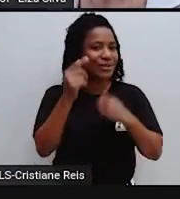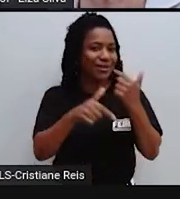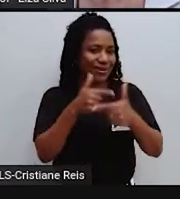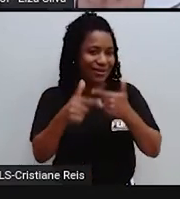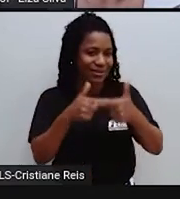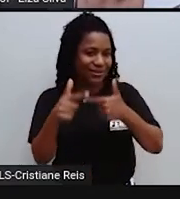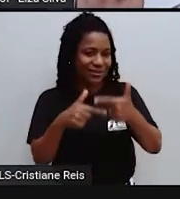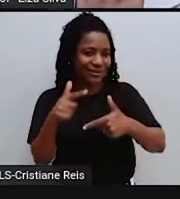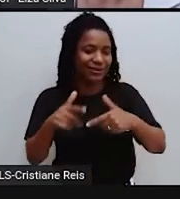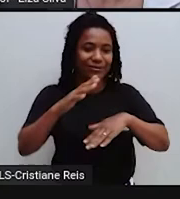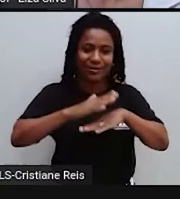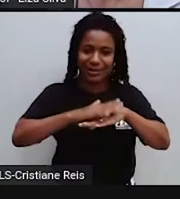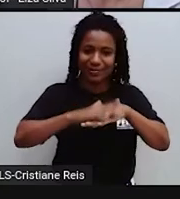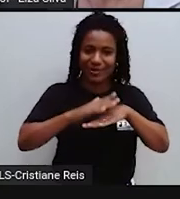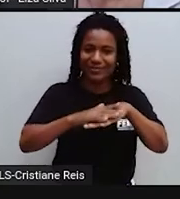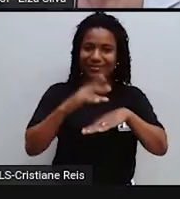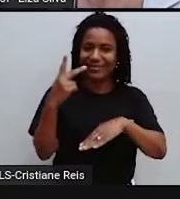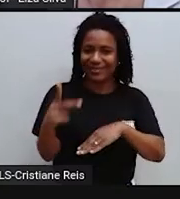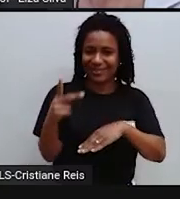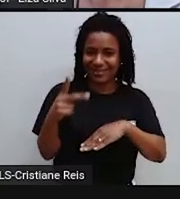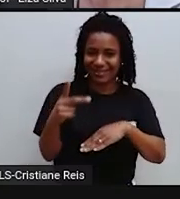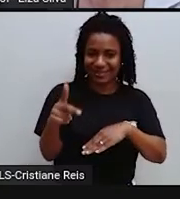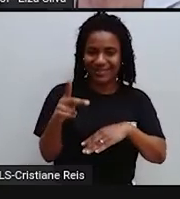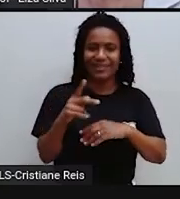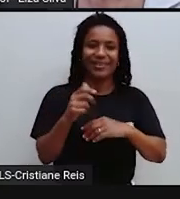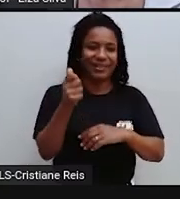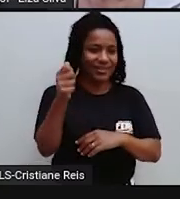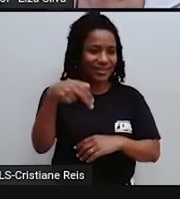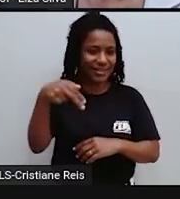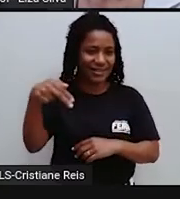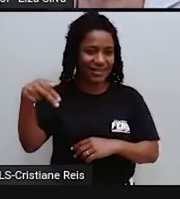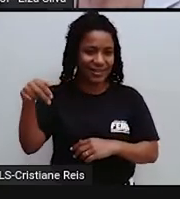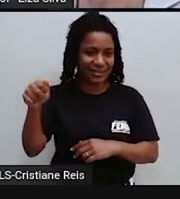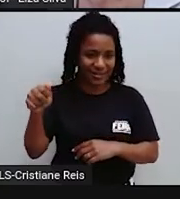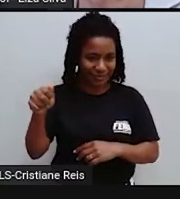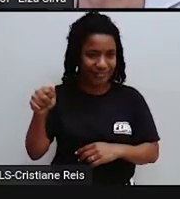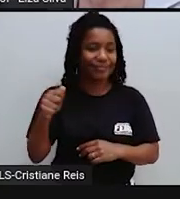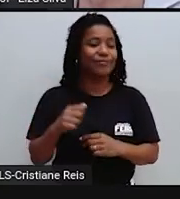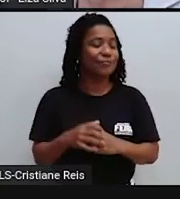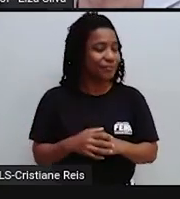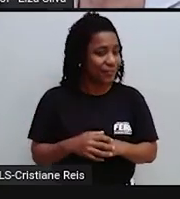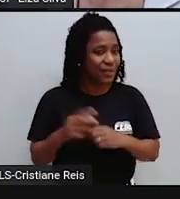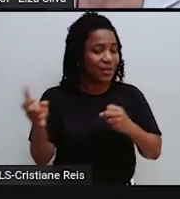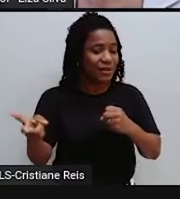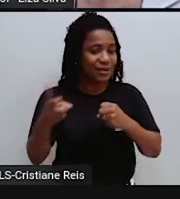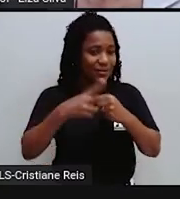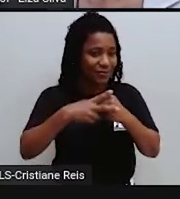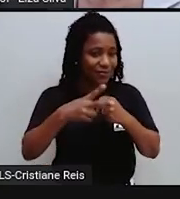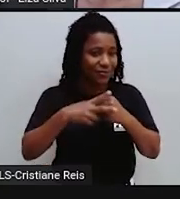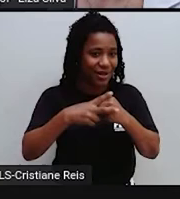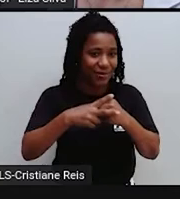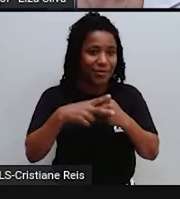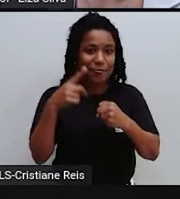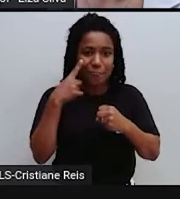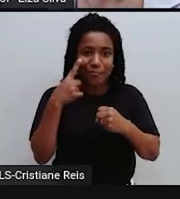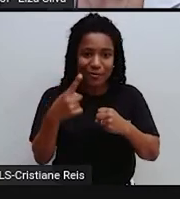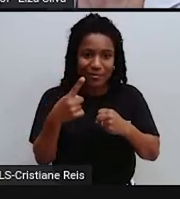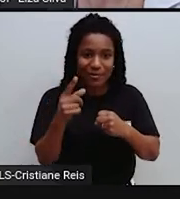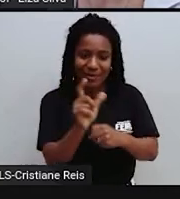Anna e por seus colegas. Mas estes verbos sempre terminam em